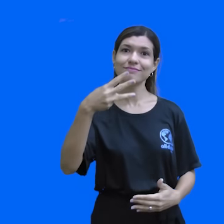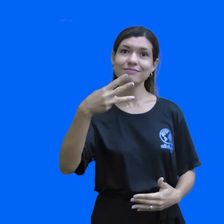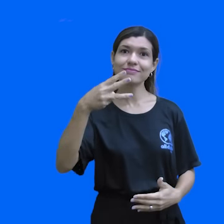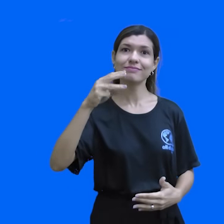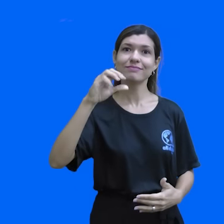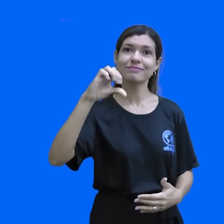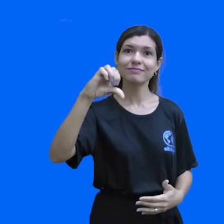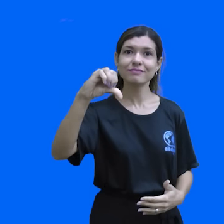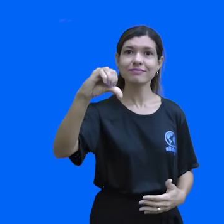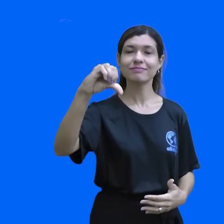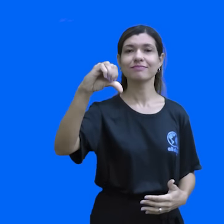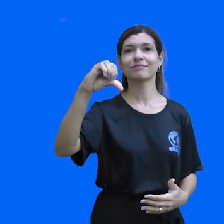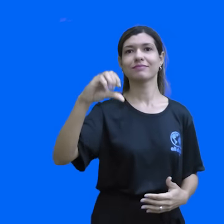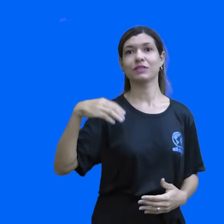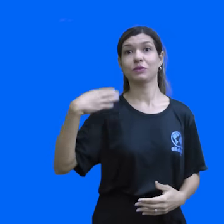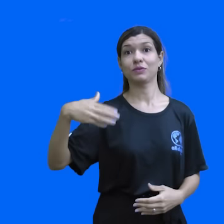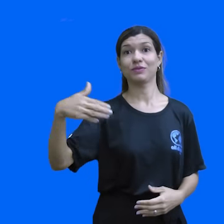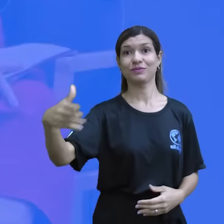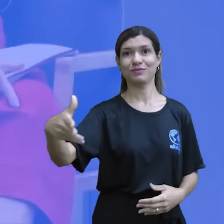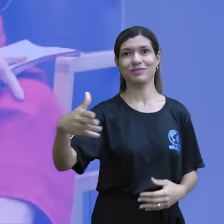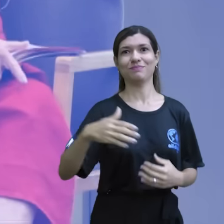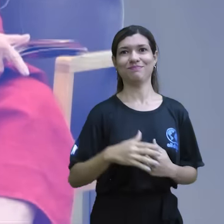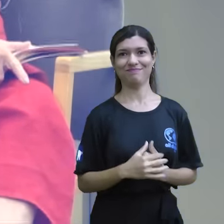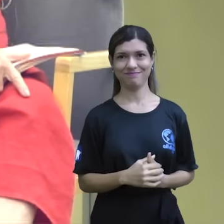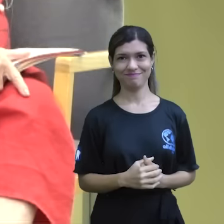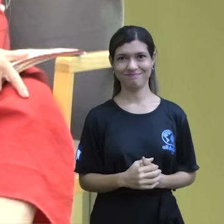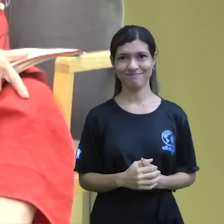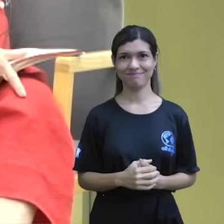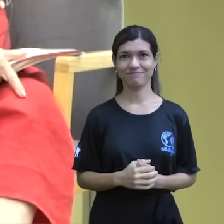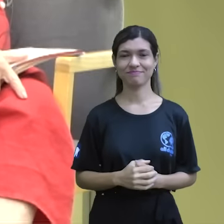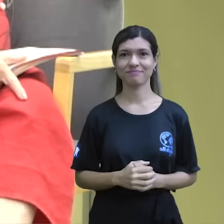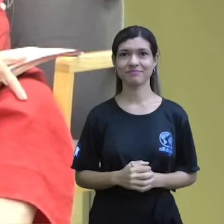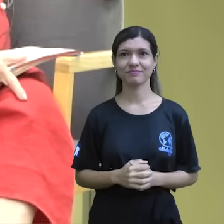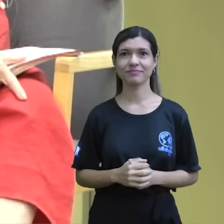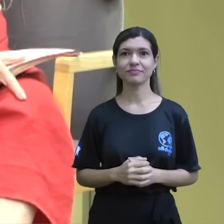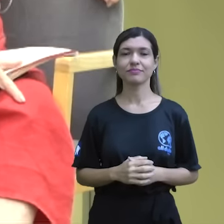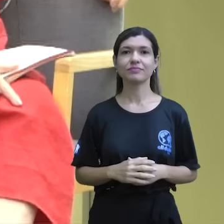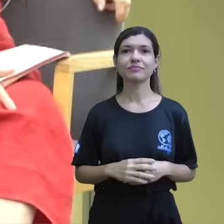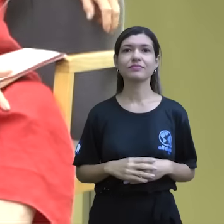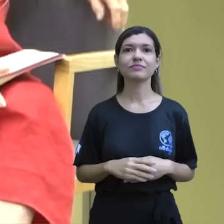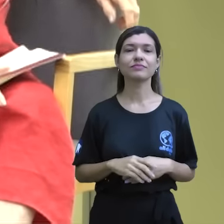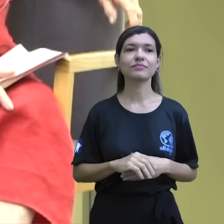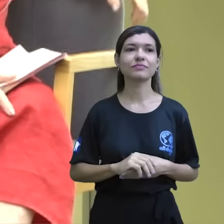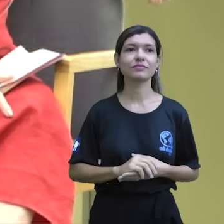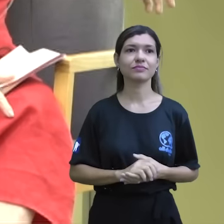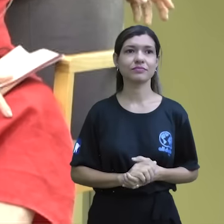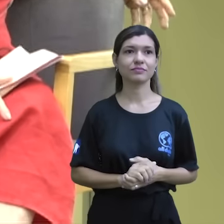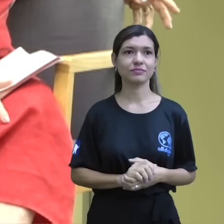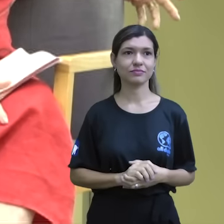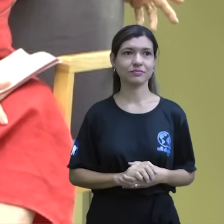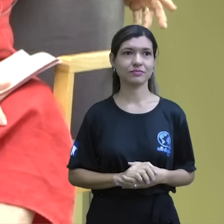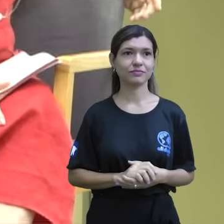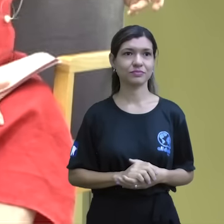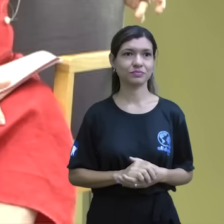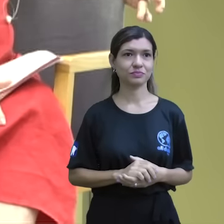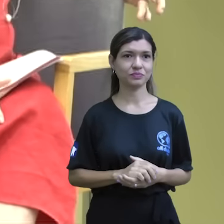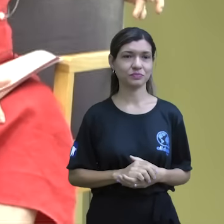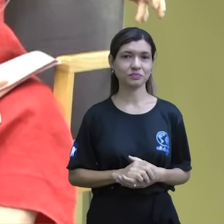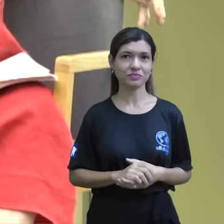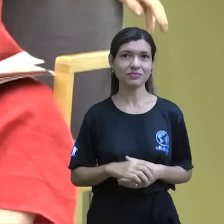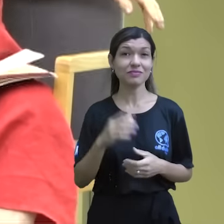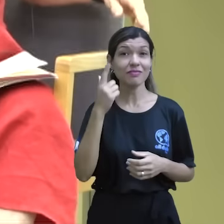Todos os Demônios, que era o nome da sessão. Da sessão, é. E se conseguir chegar até a outra... É um pouquinho mais para